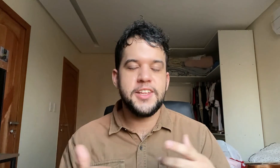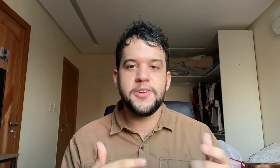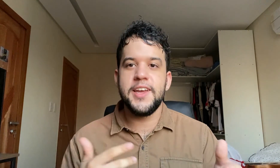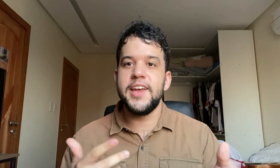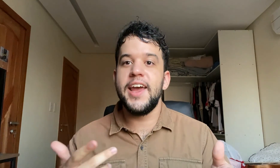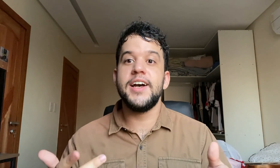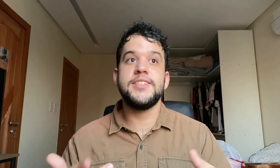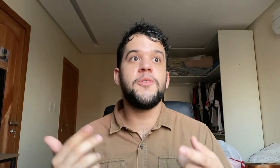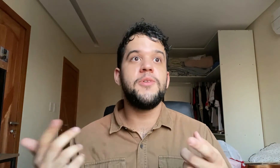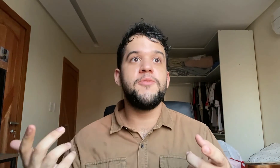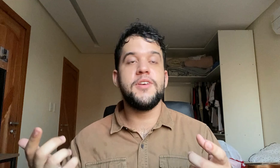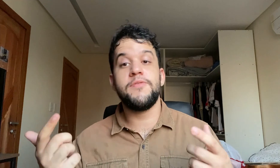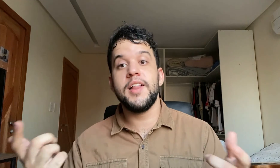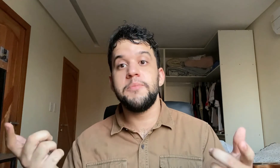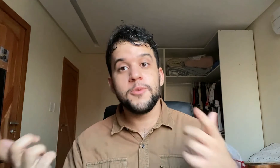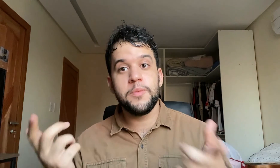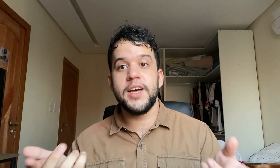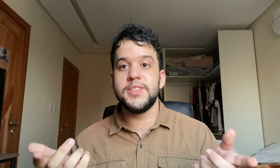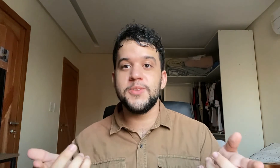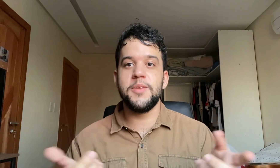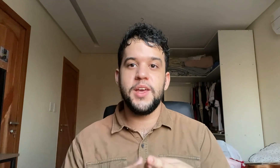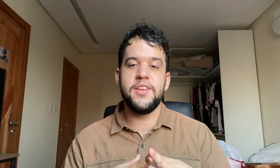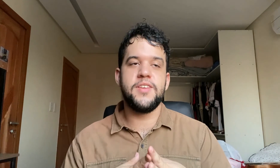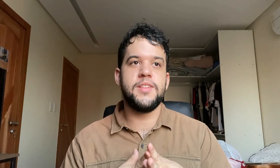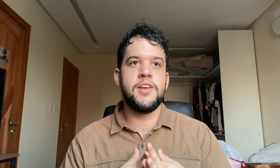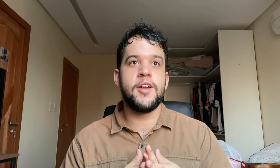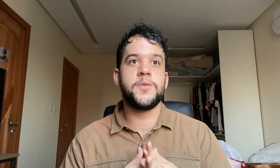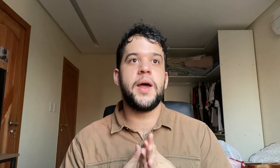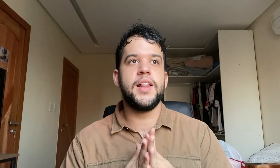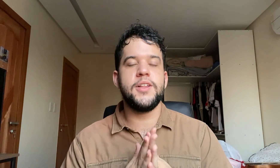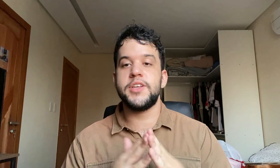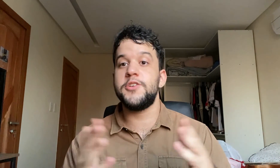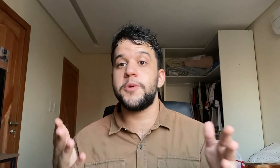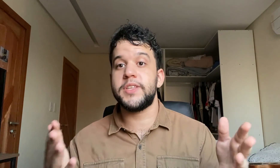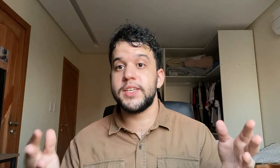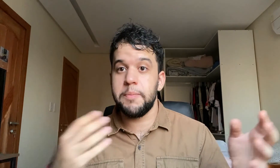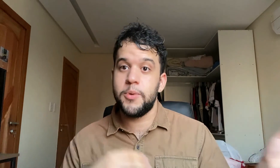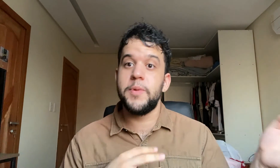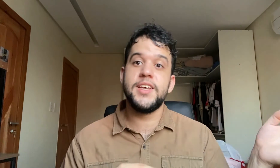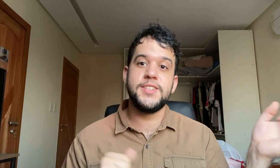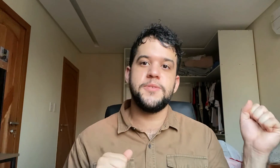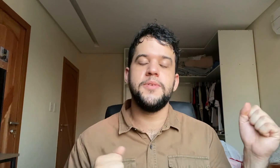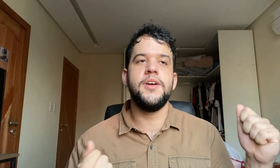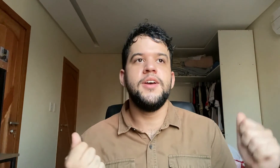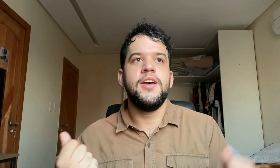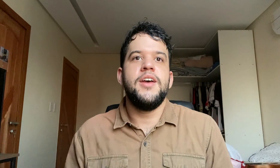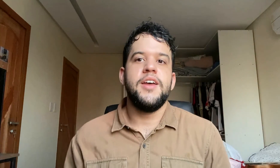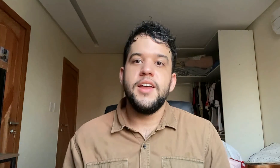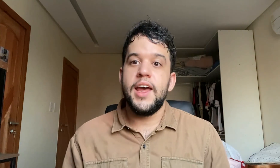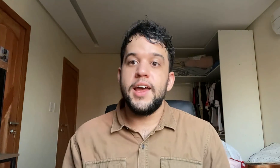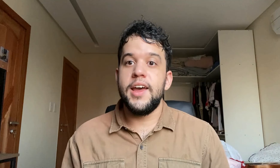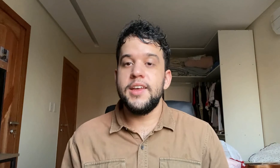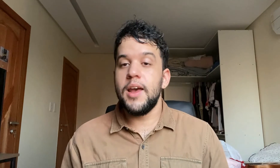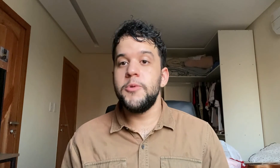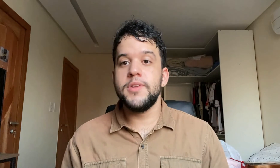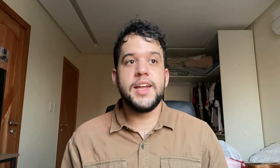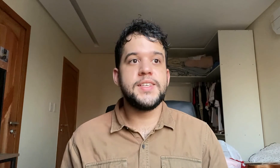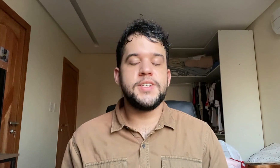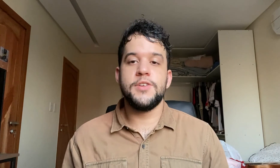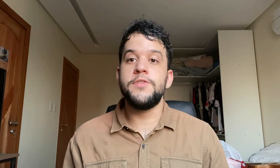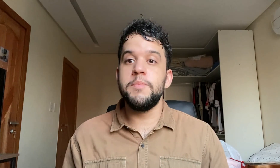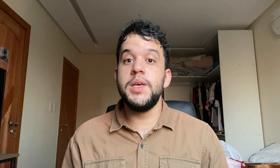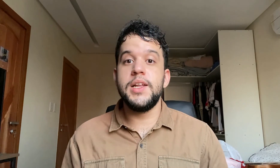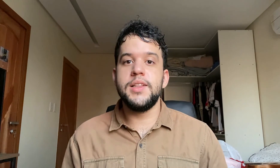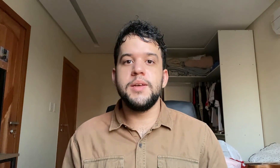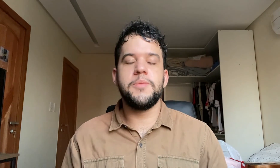coronéis que entram em guerras. É um livro que fala muito do Brasil também, assim. Tem vários paralelos que a gente pode traçar pro Brasil. E que é muito